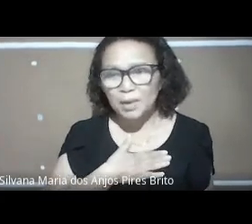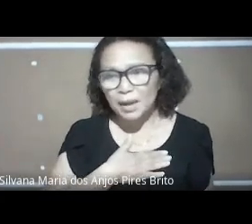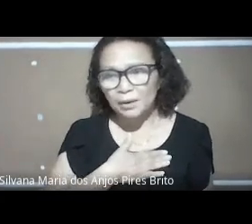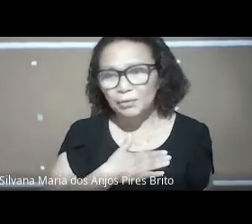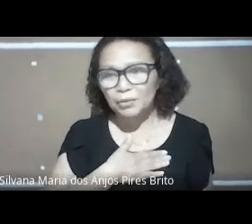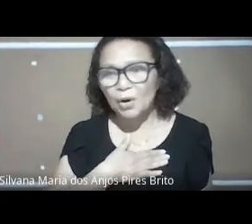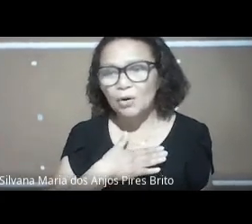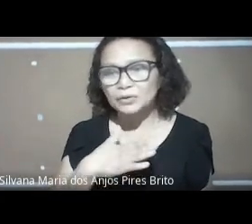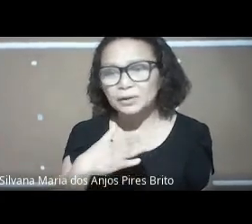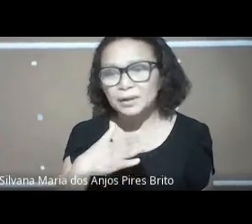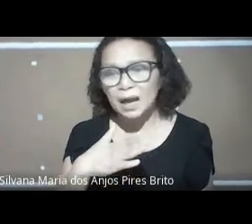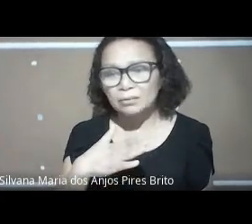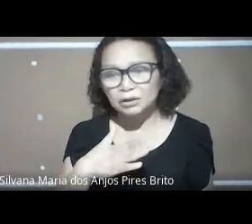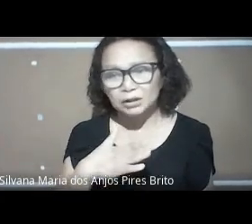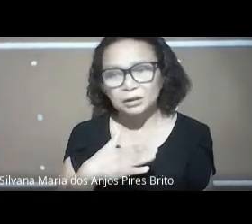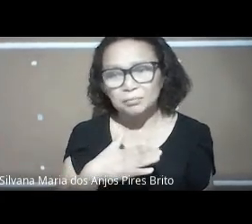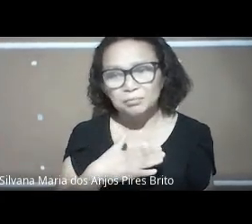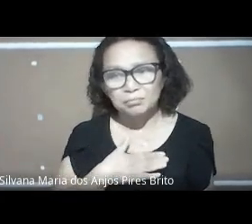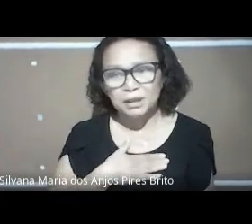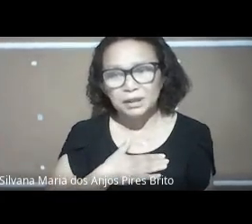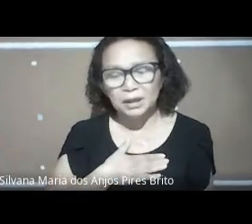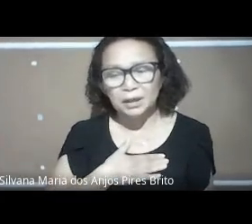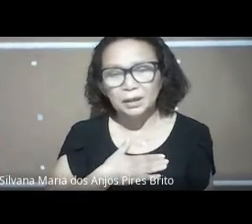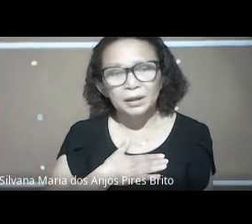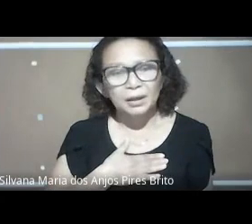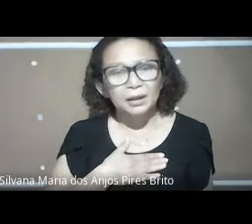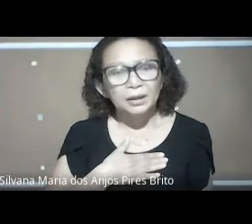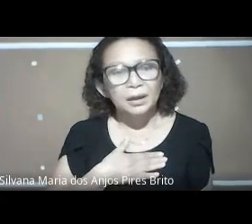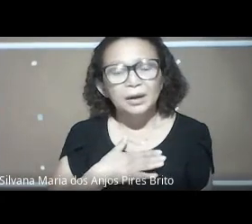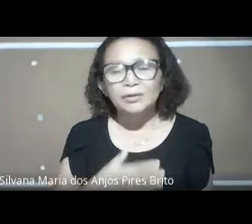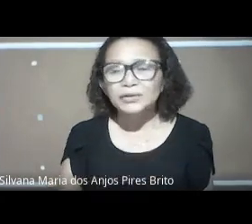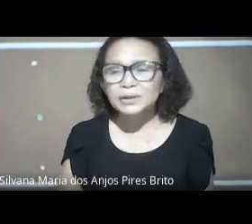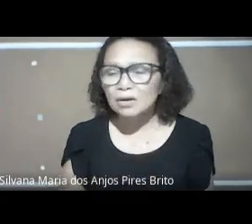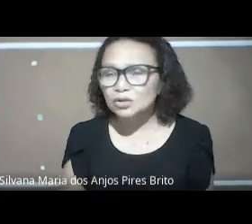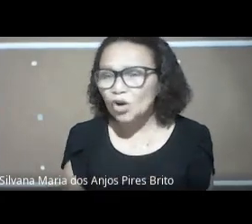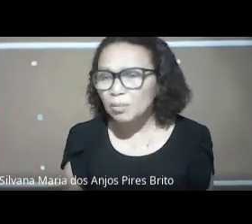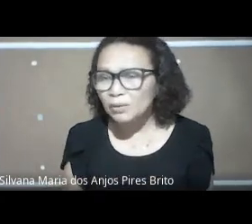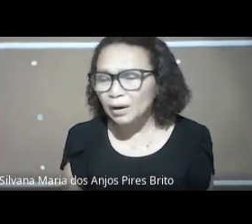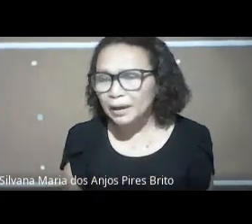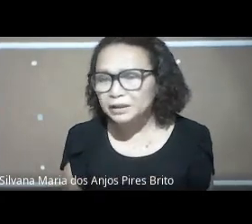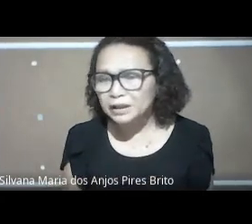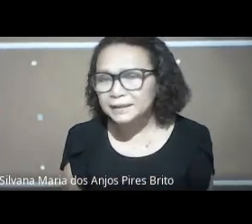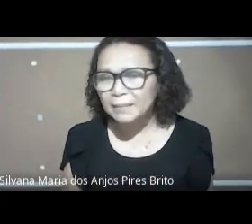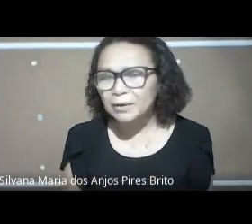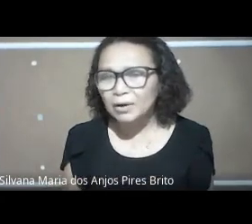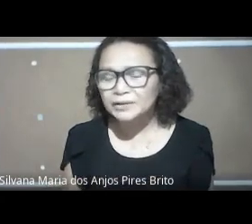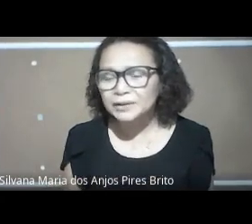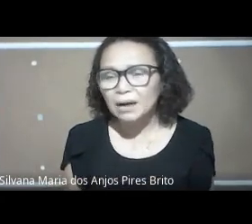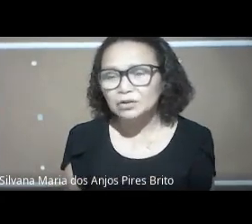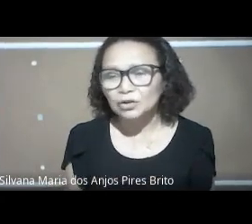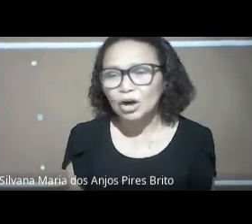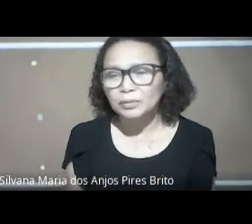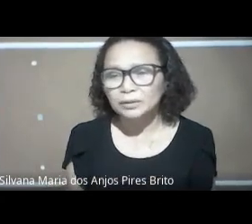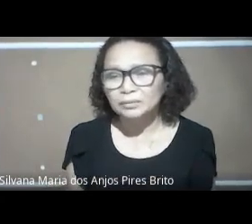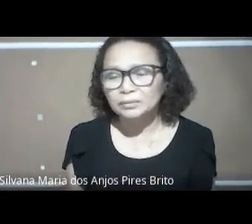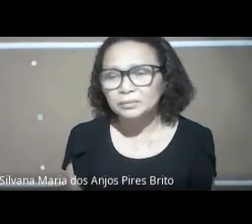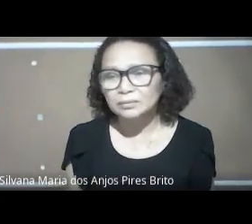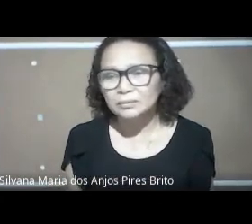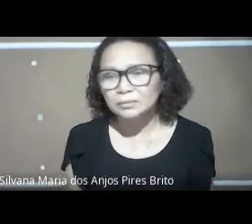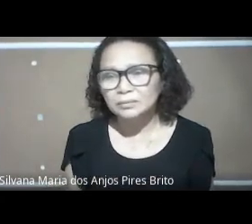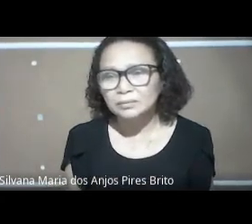Sinal de meu ou sinal de minha. O sinal de nome, alguém já sabe qual é o sinal de